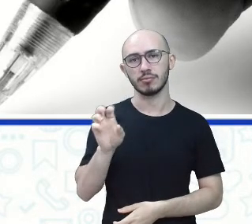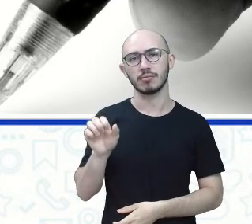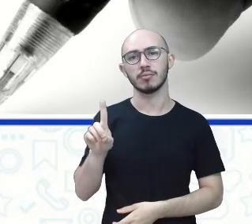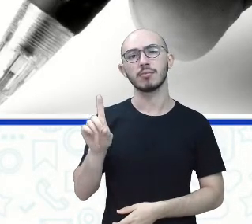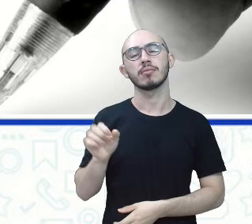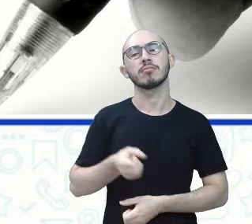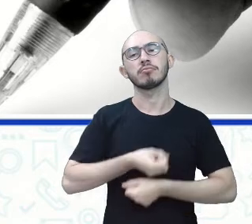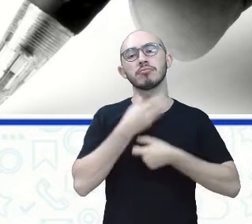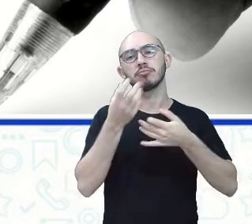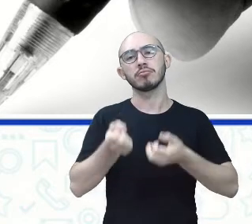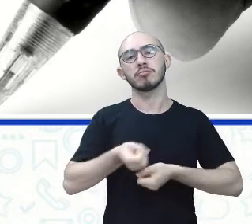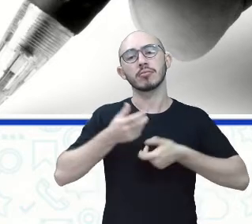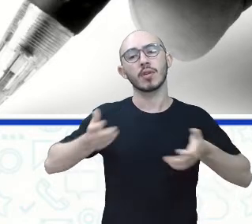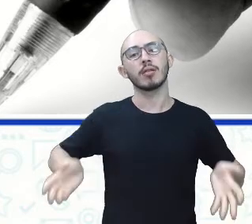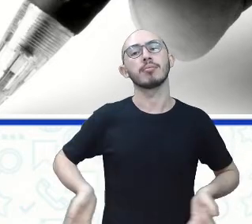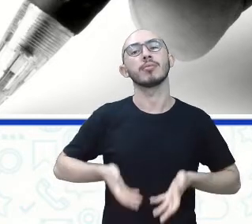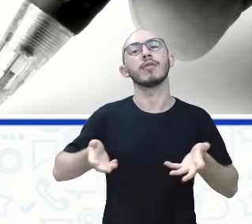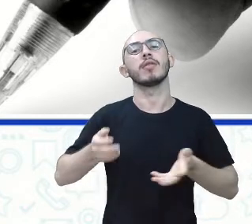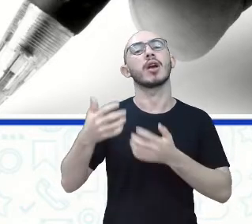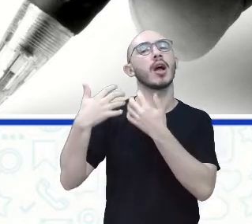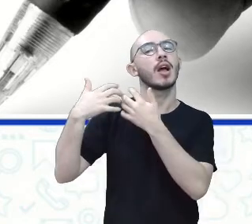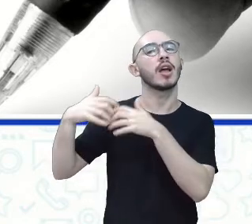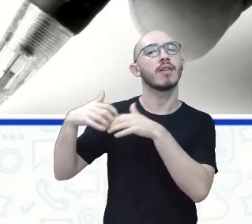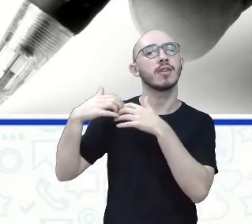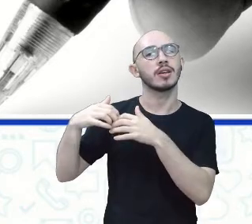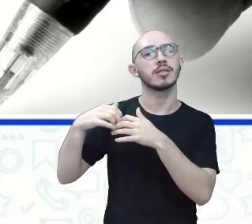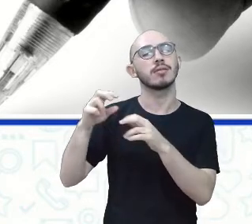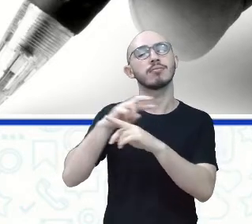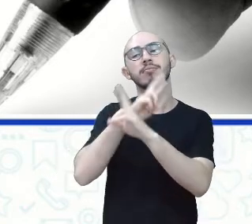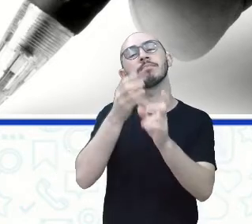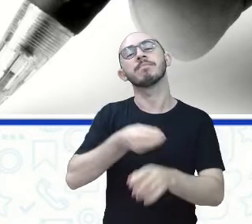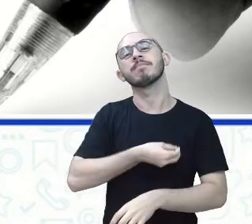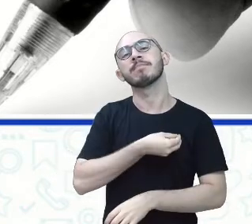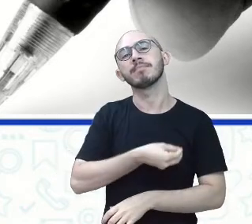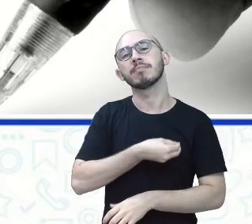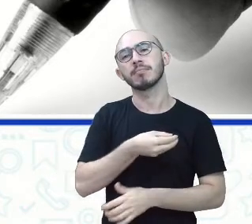uma reflexão de caráter existencial,